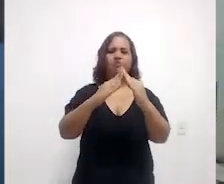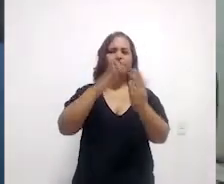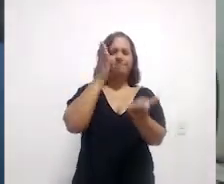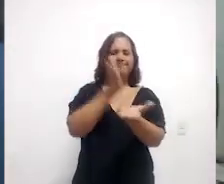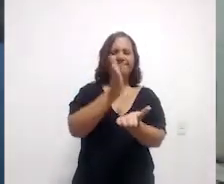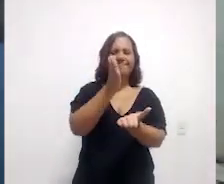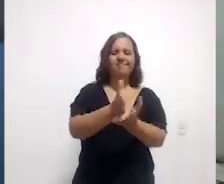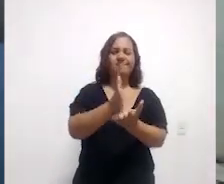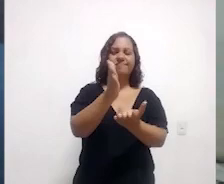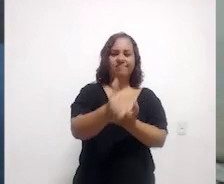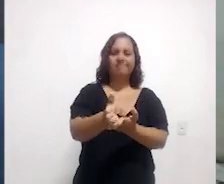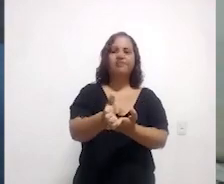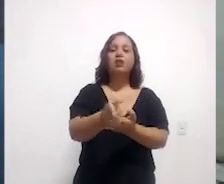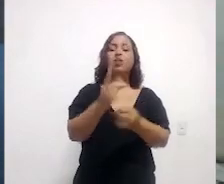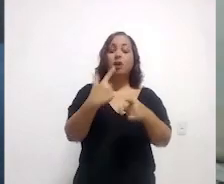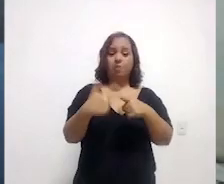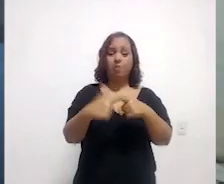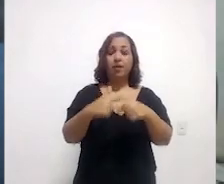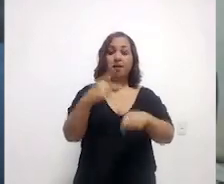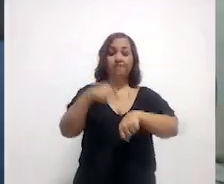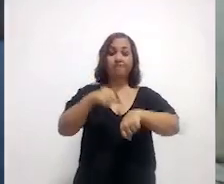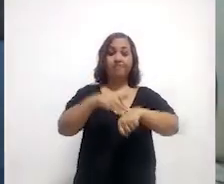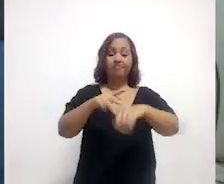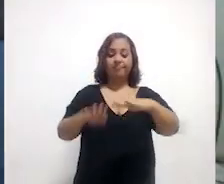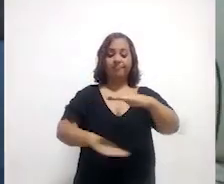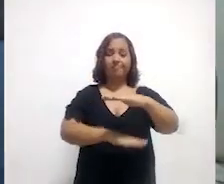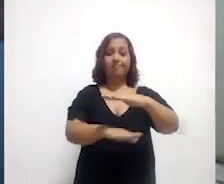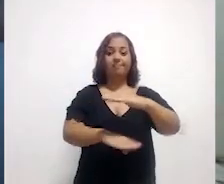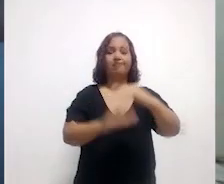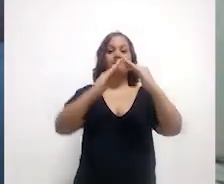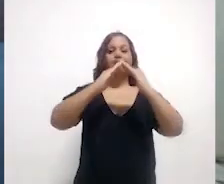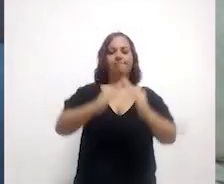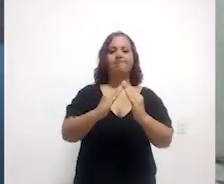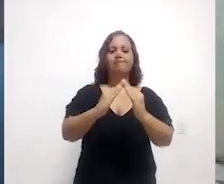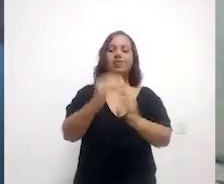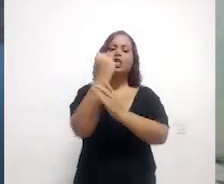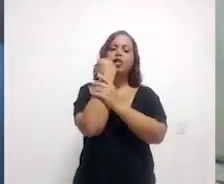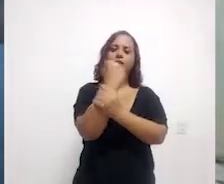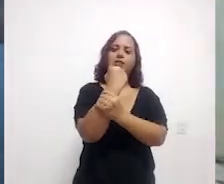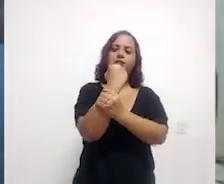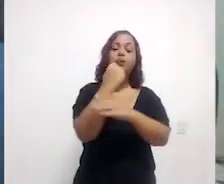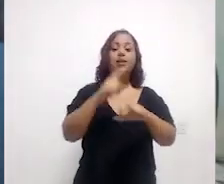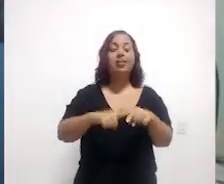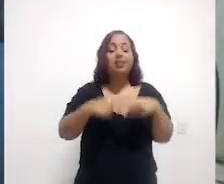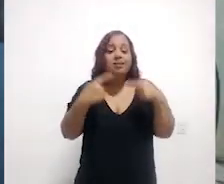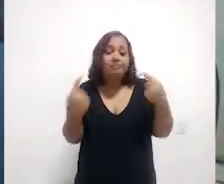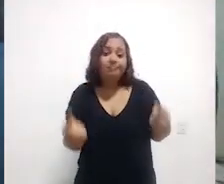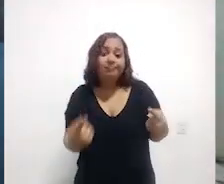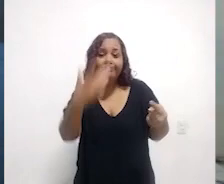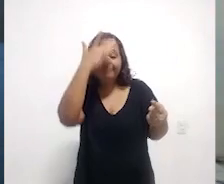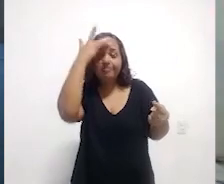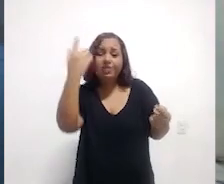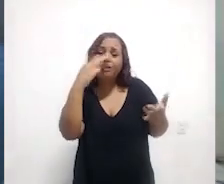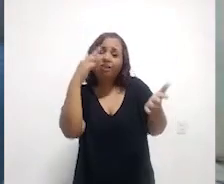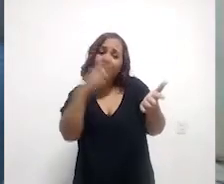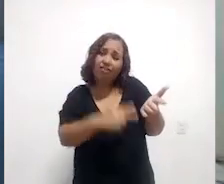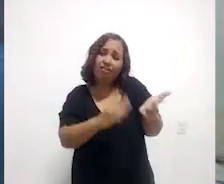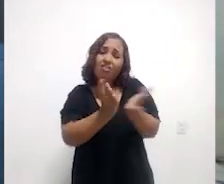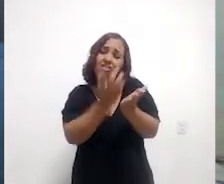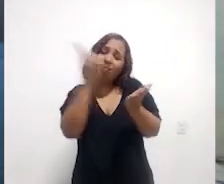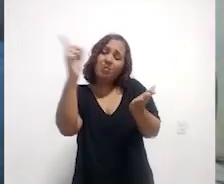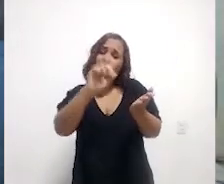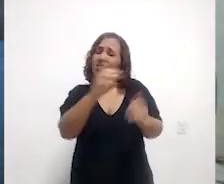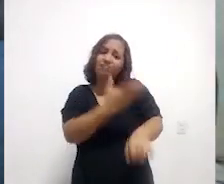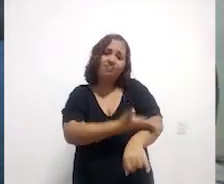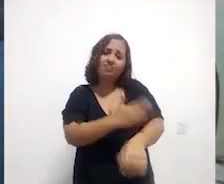seus alicerces na rocha. Mas quem ouve essas minhas palavras e não as pratica é como um insensato que